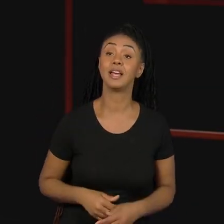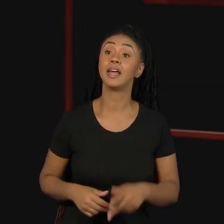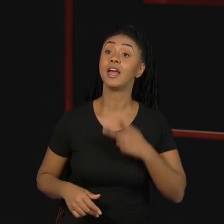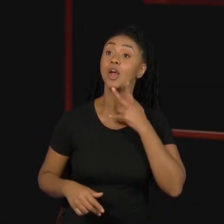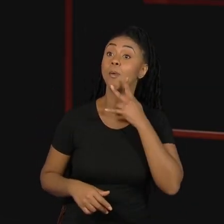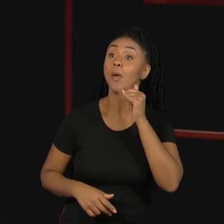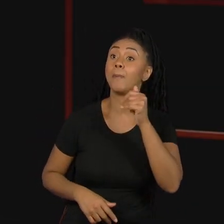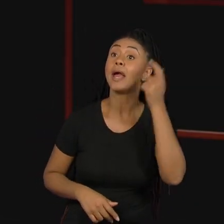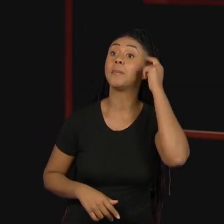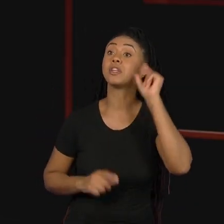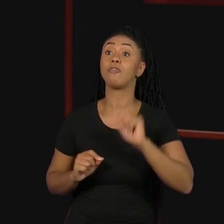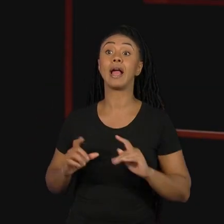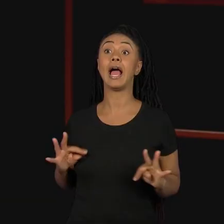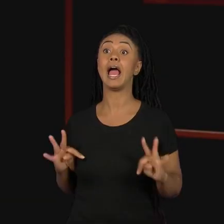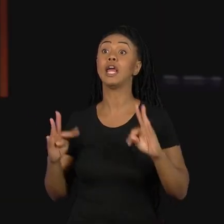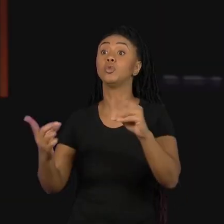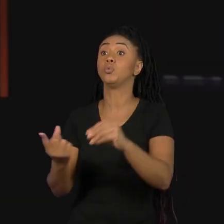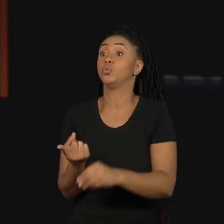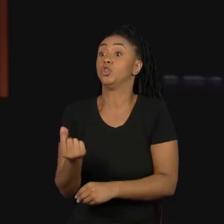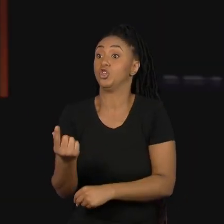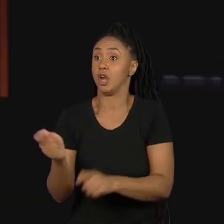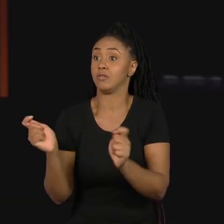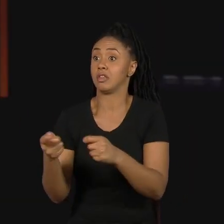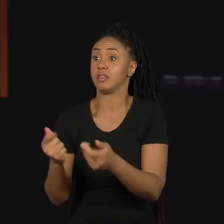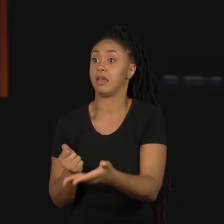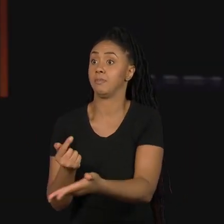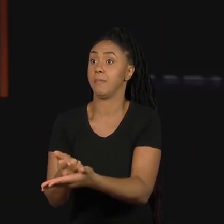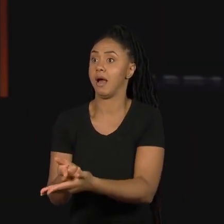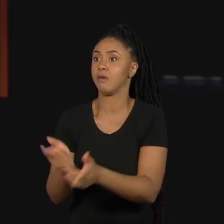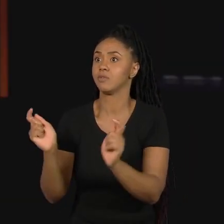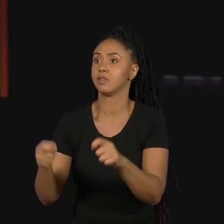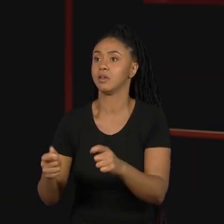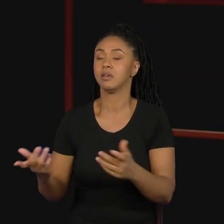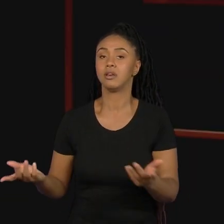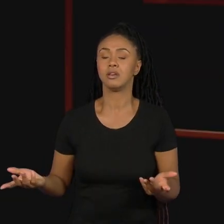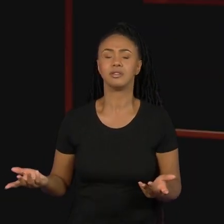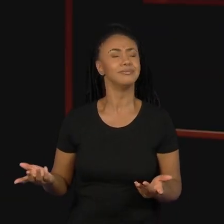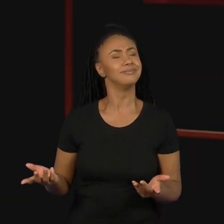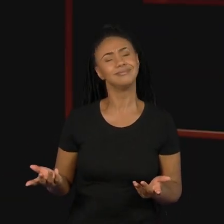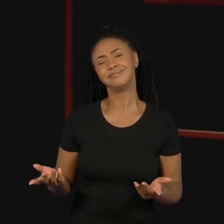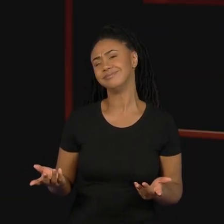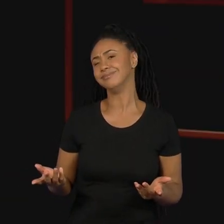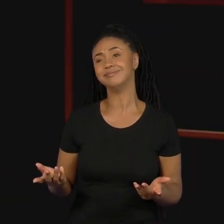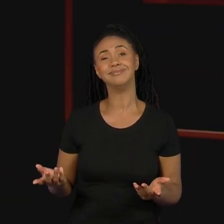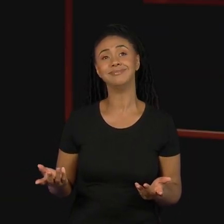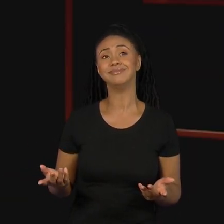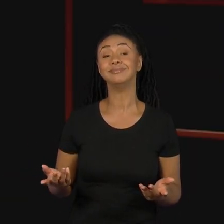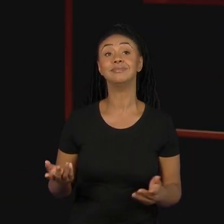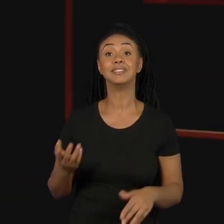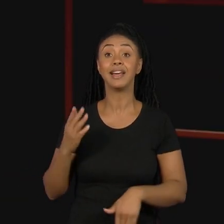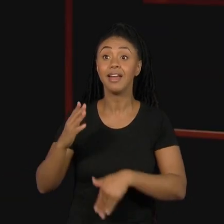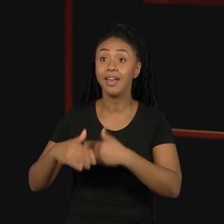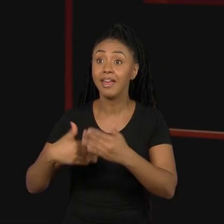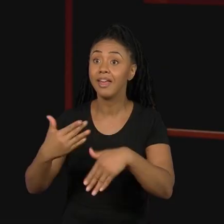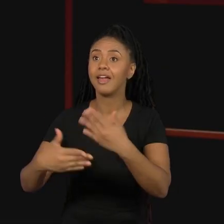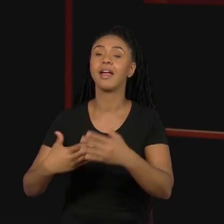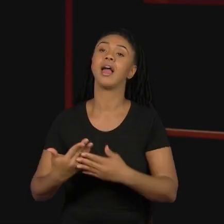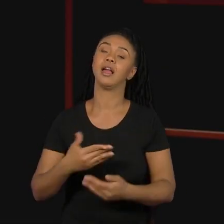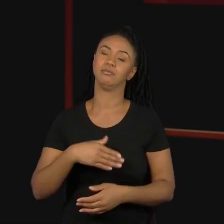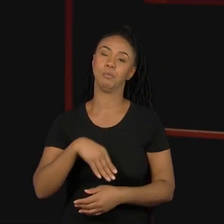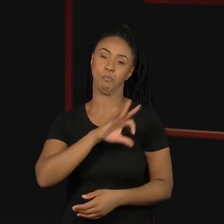viu que tudo funciona na base da grana. Corrupção em todos os níveis. E foi gastar uma graninha que o